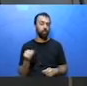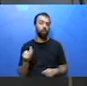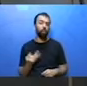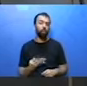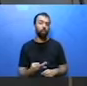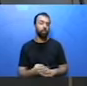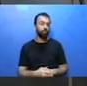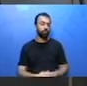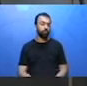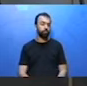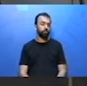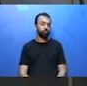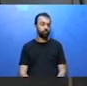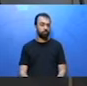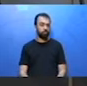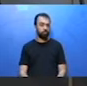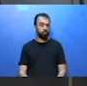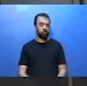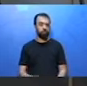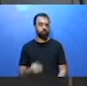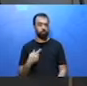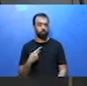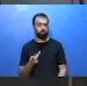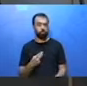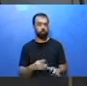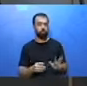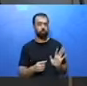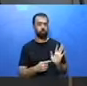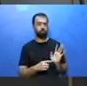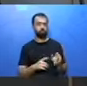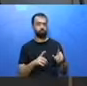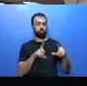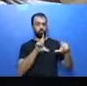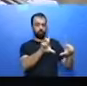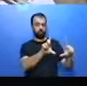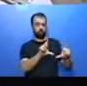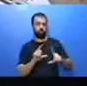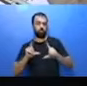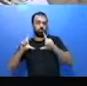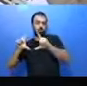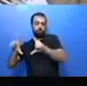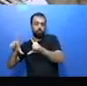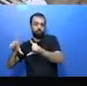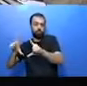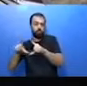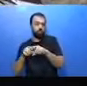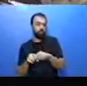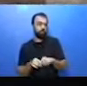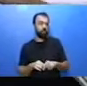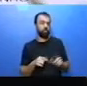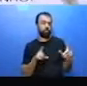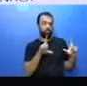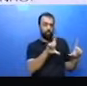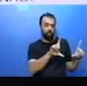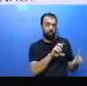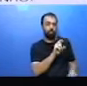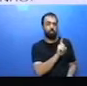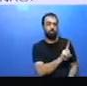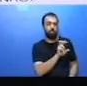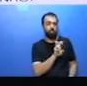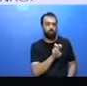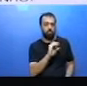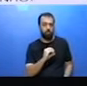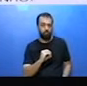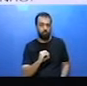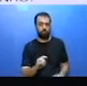atividade nós fizemos a ilustração quase notas tá aqui eu tenho 150 e